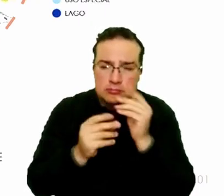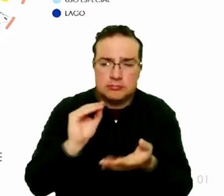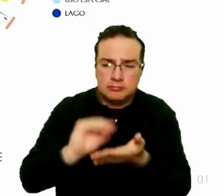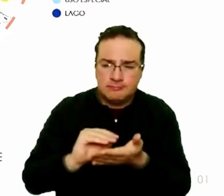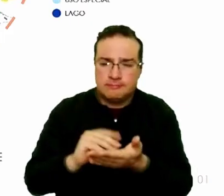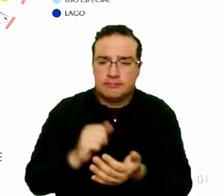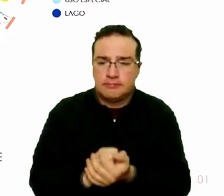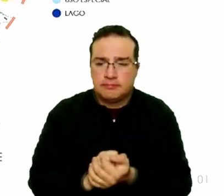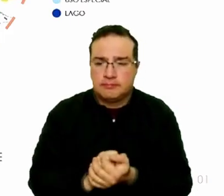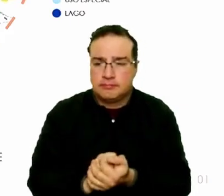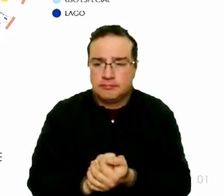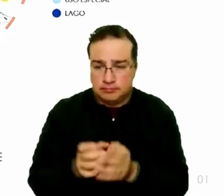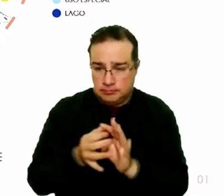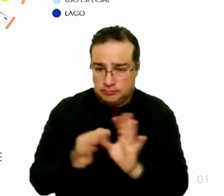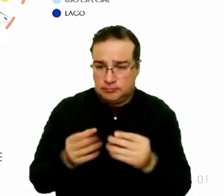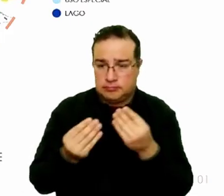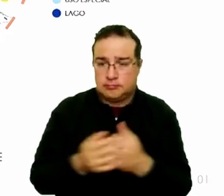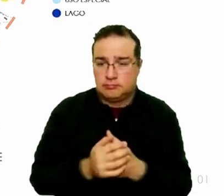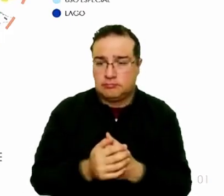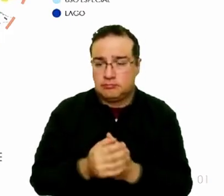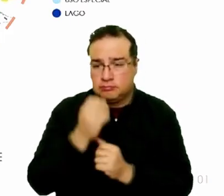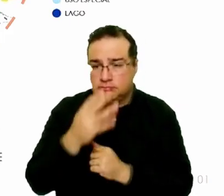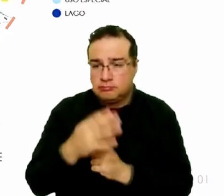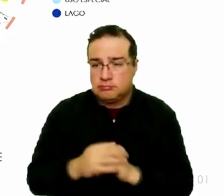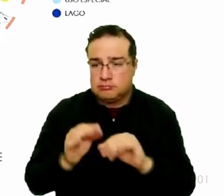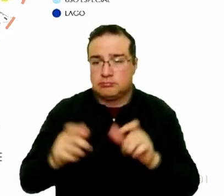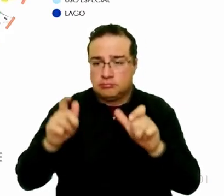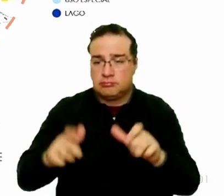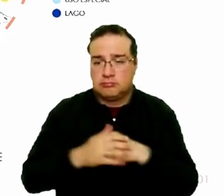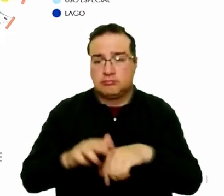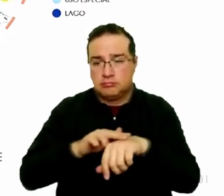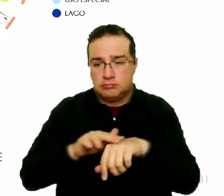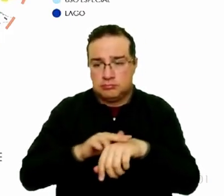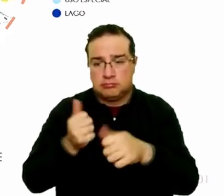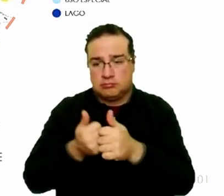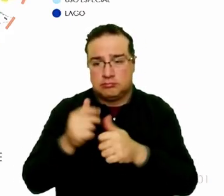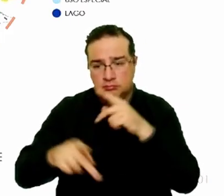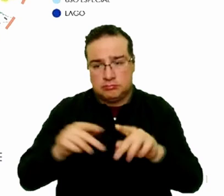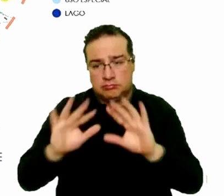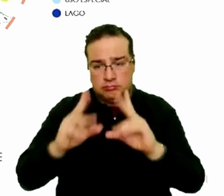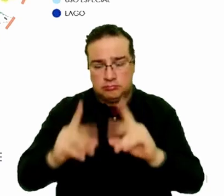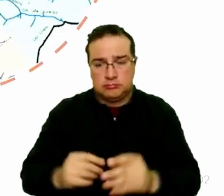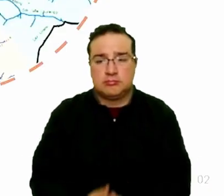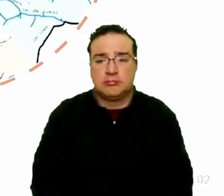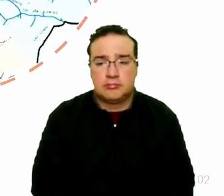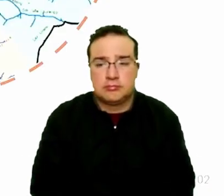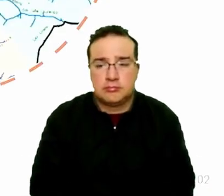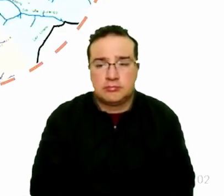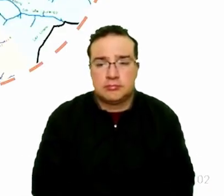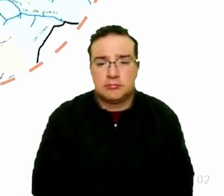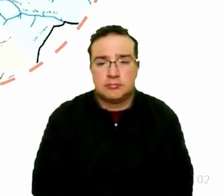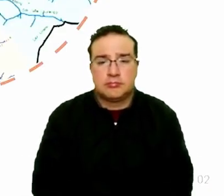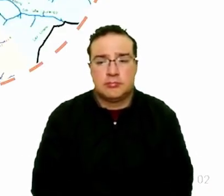gente possa disponibilizar ali um bom espaço verde público para a população.